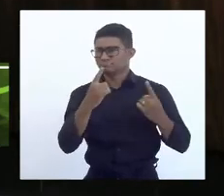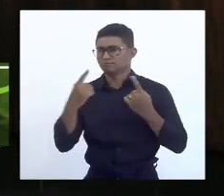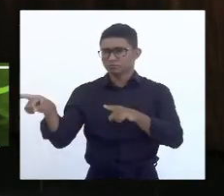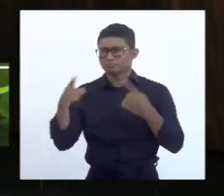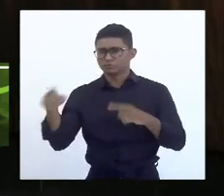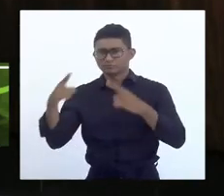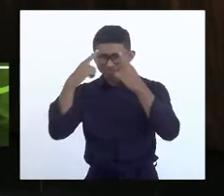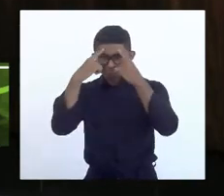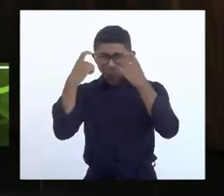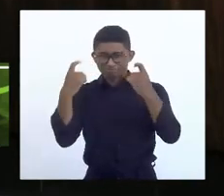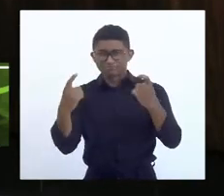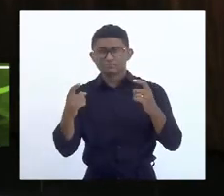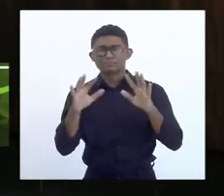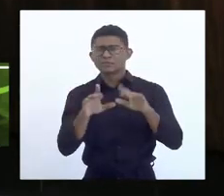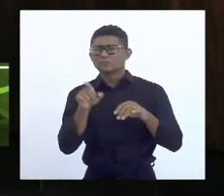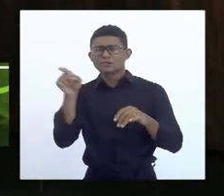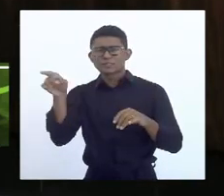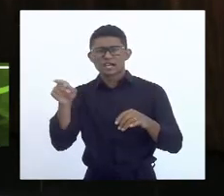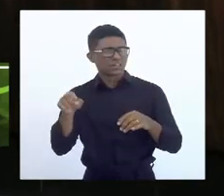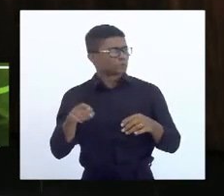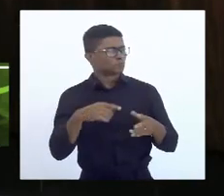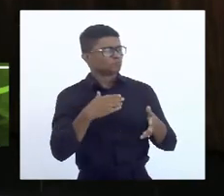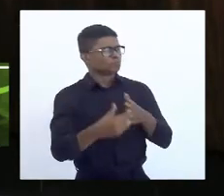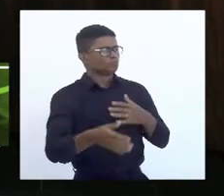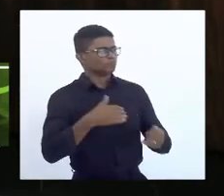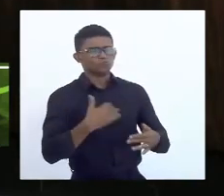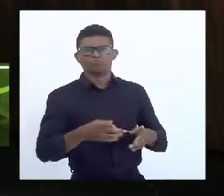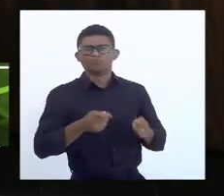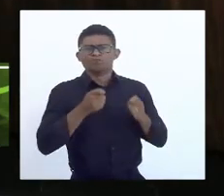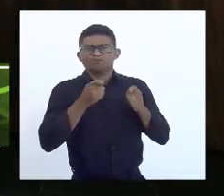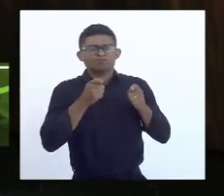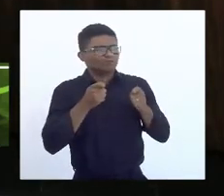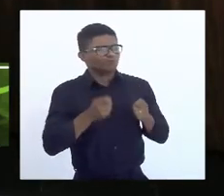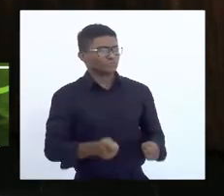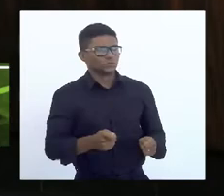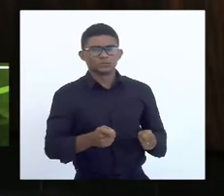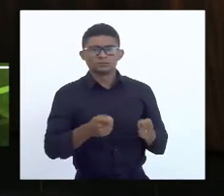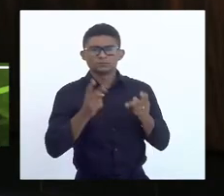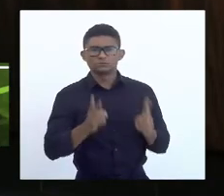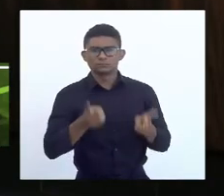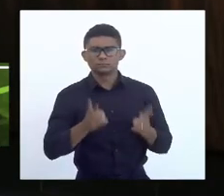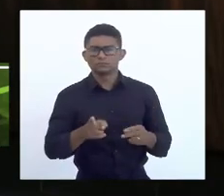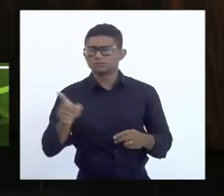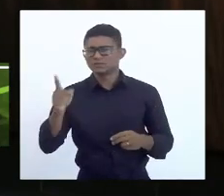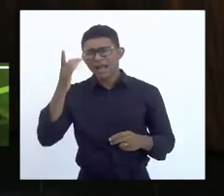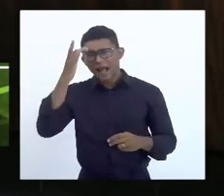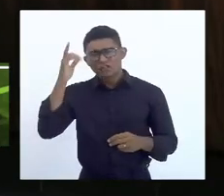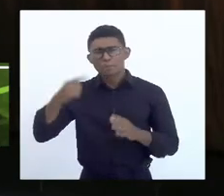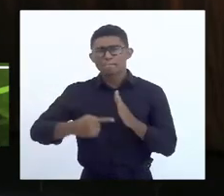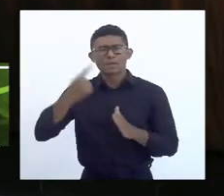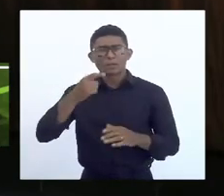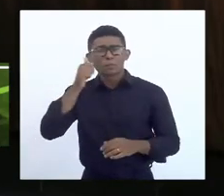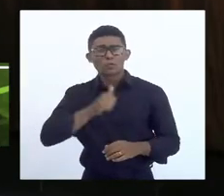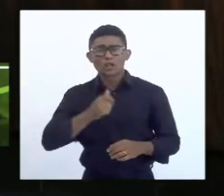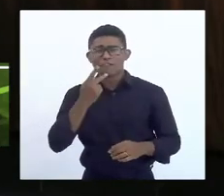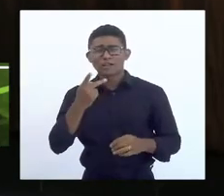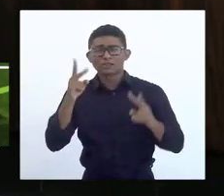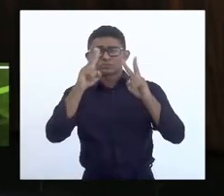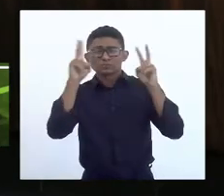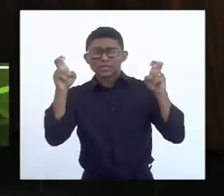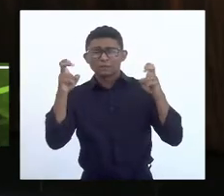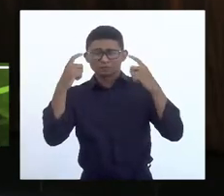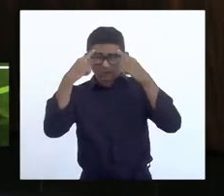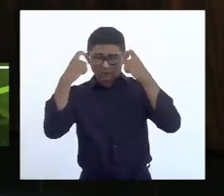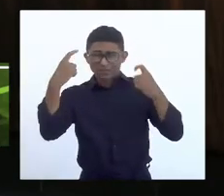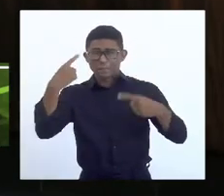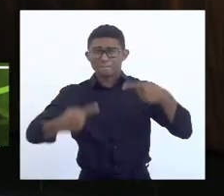que topou comprar essa briga. Você acho que foi a primeira mulher a falar de violência política de gênero, não a primeira da história do